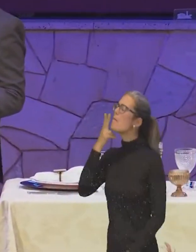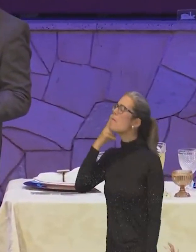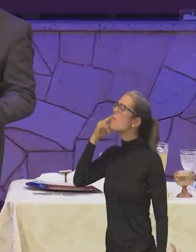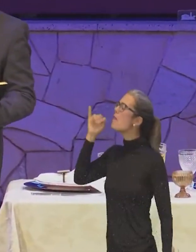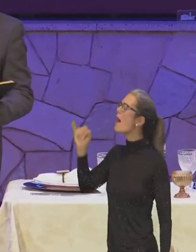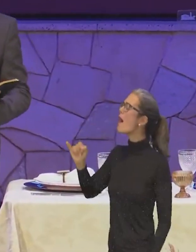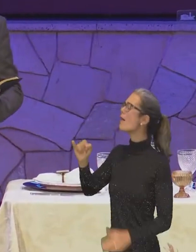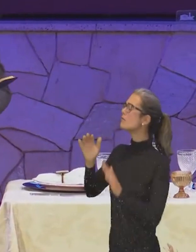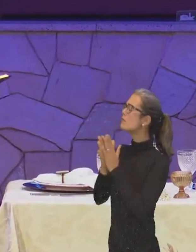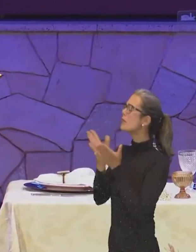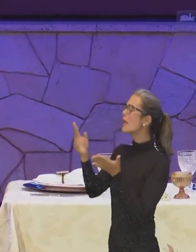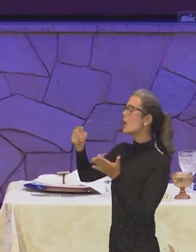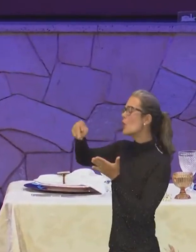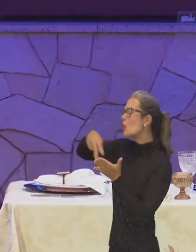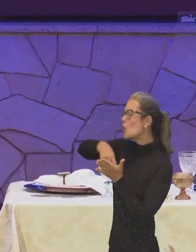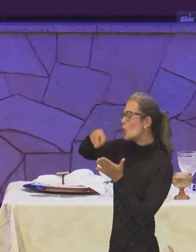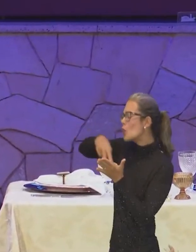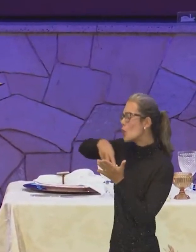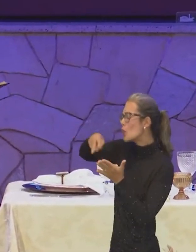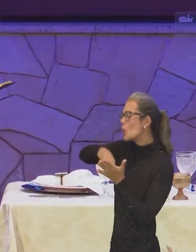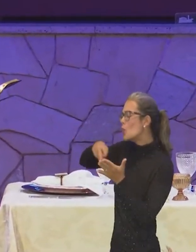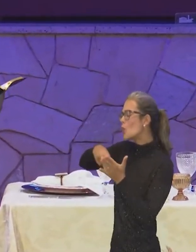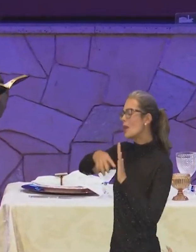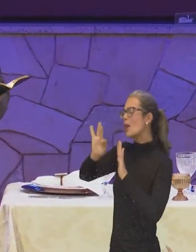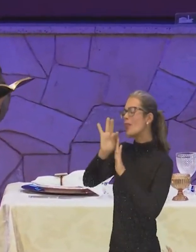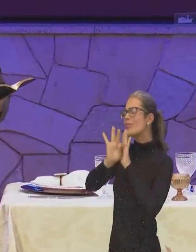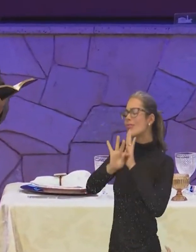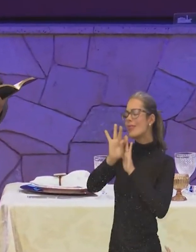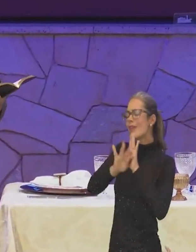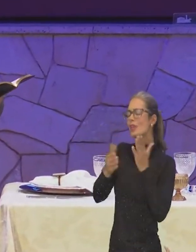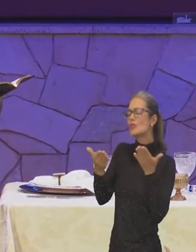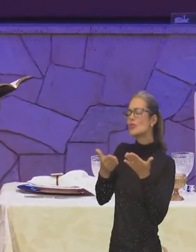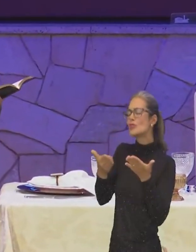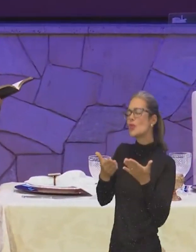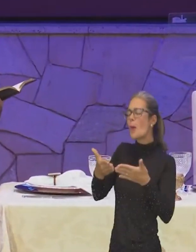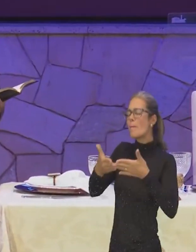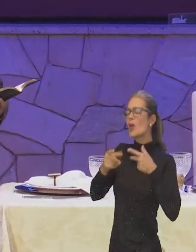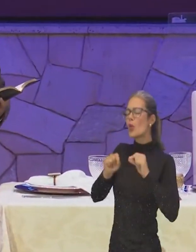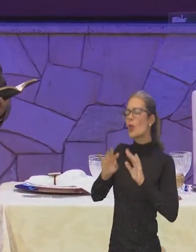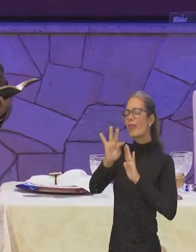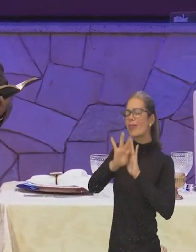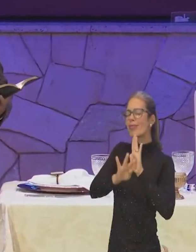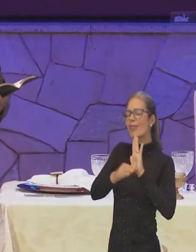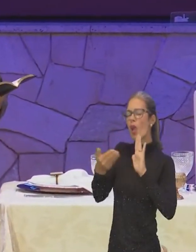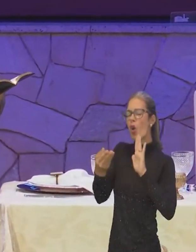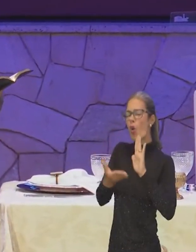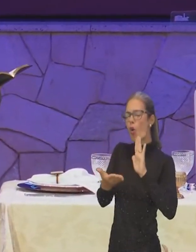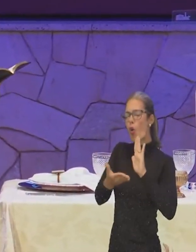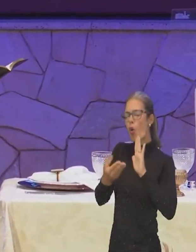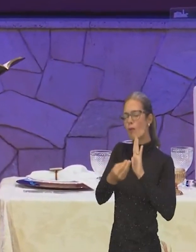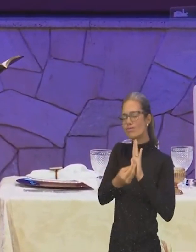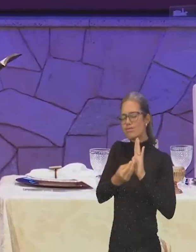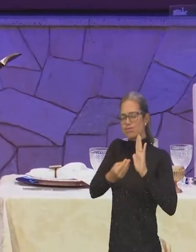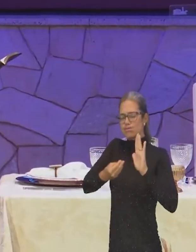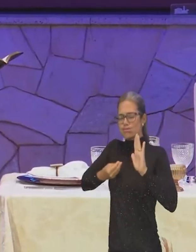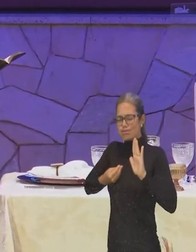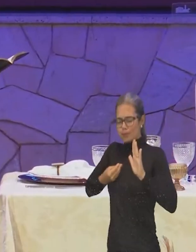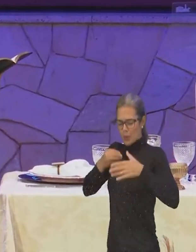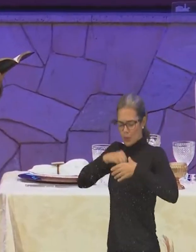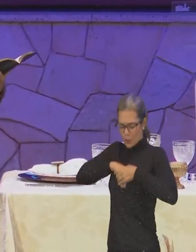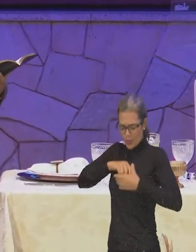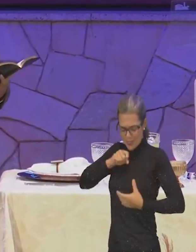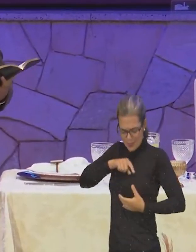nós lemos a Tua palavra, o texto bíblico, e pedimos para que esse texto, nesta manhã, encontre morada dentro do